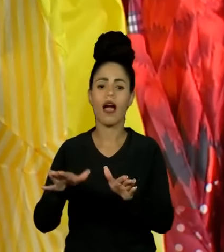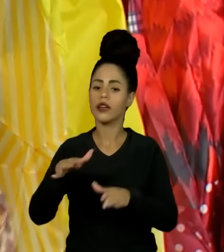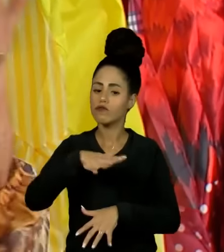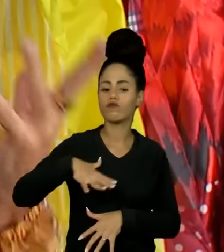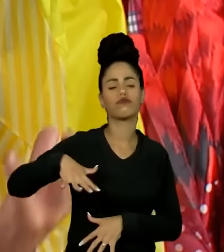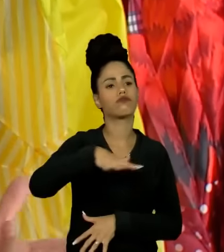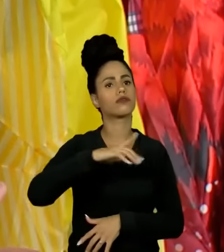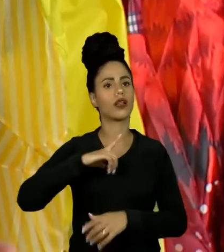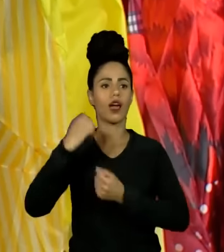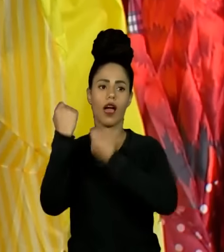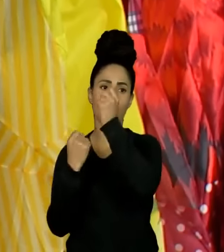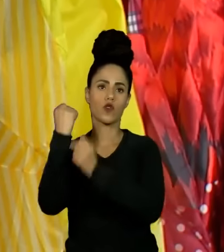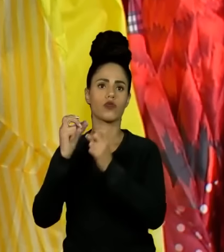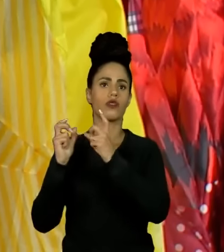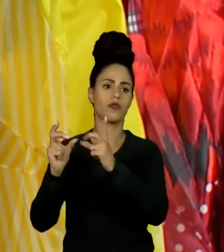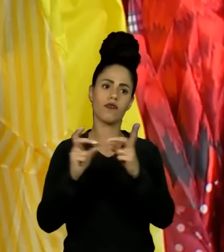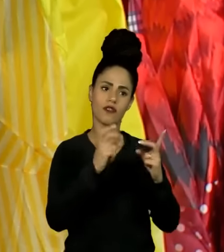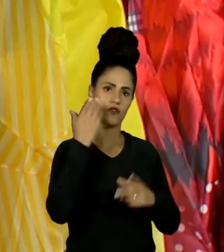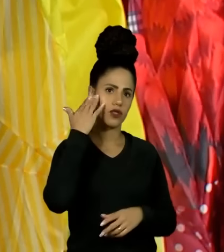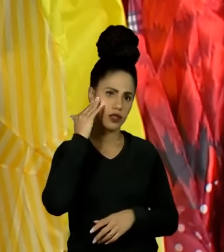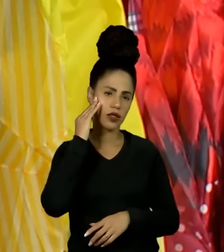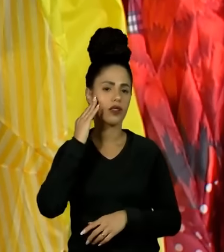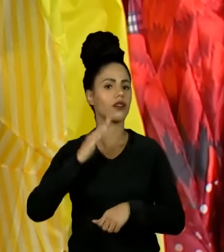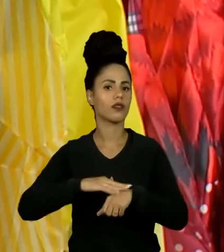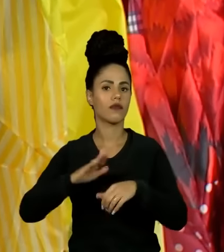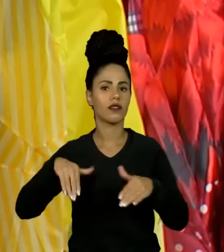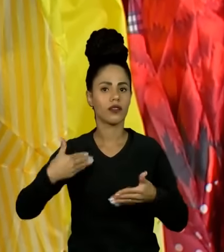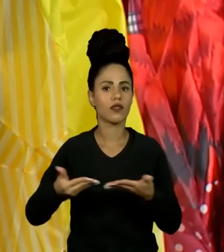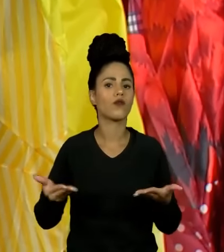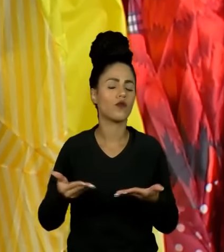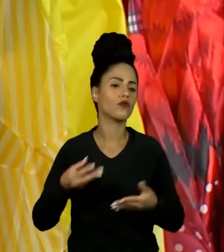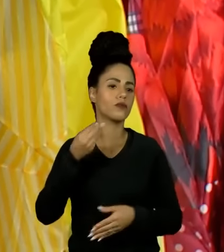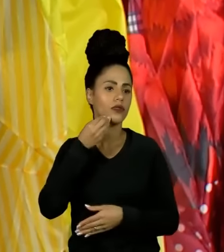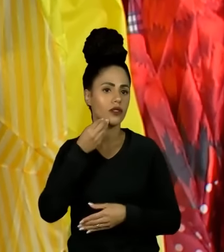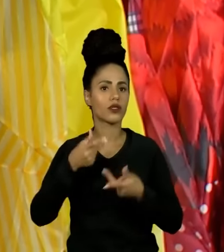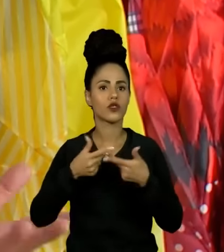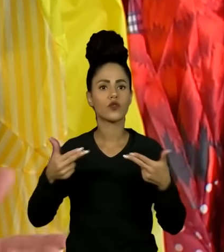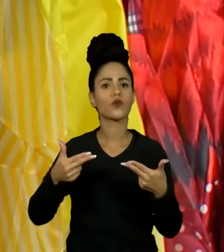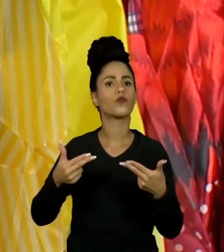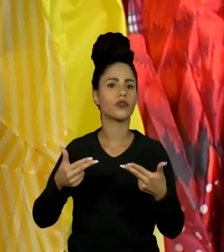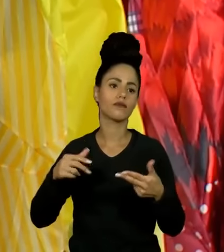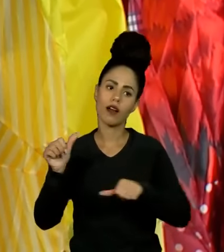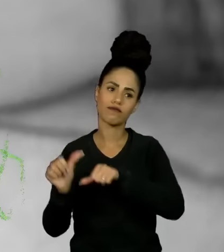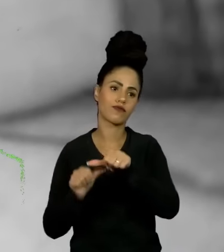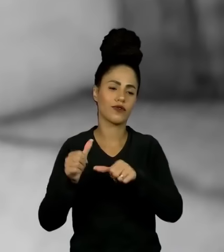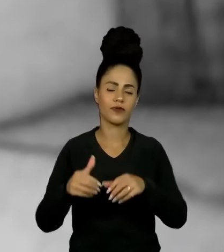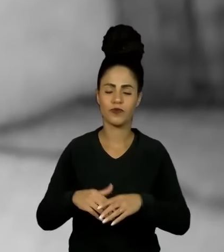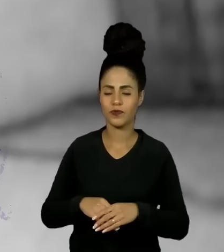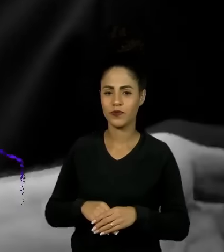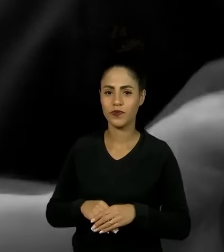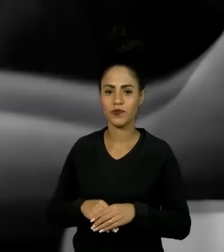que é a indústria da moda, né? Que é feita ainda hoje sob os pilares da Revolução Industrial.